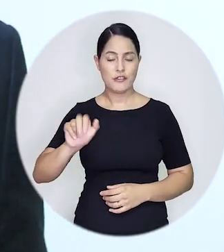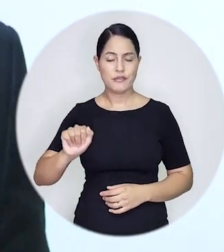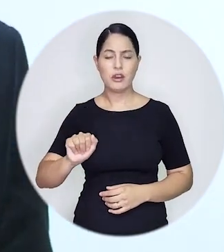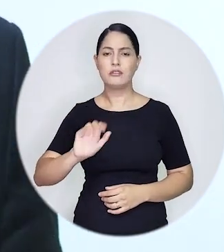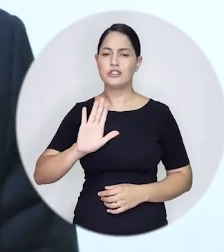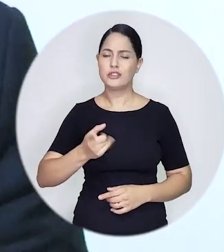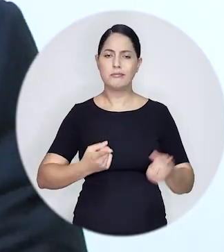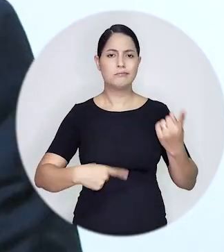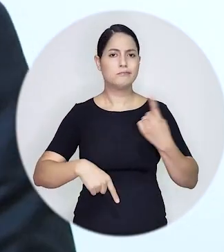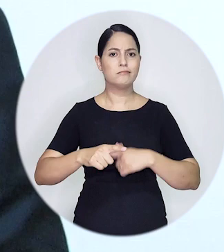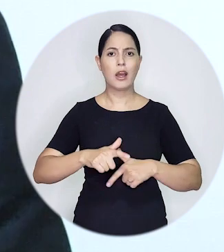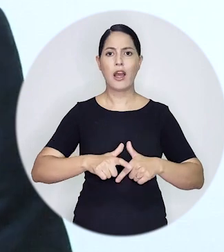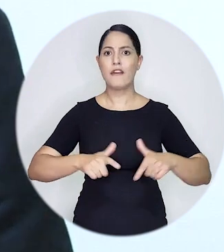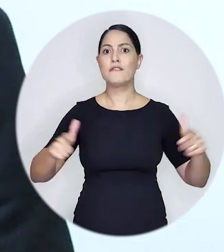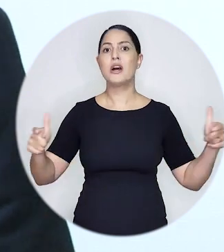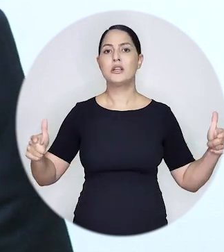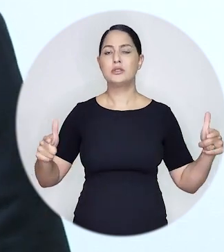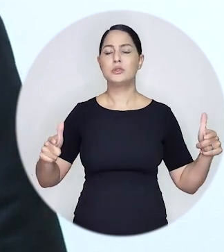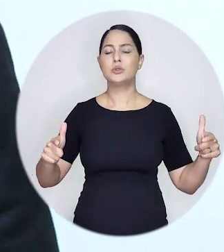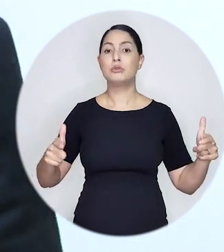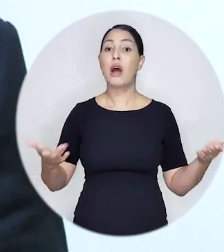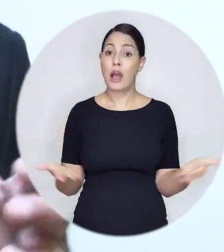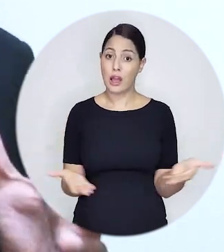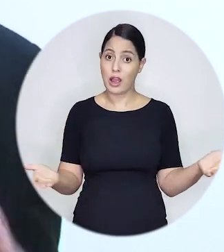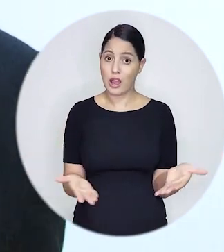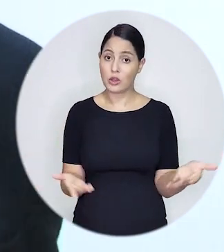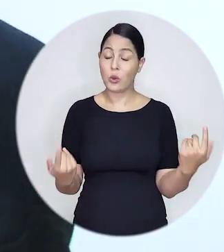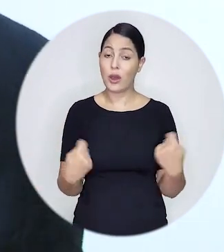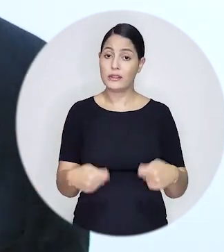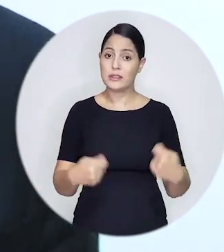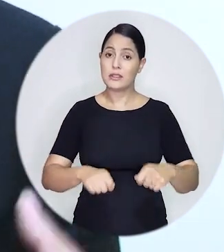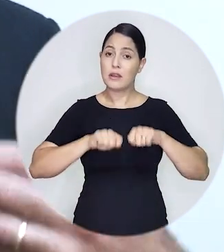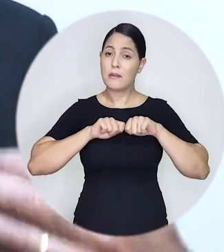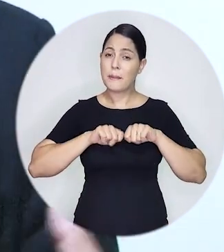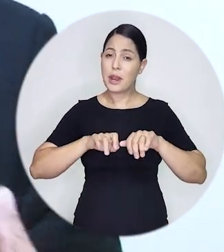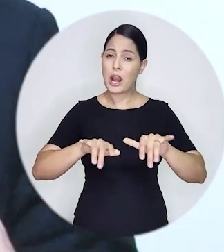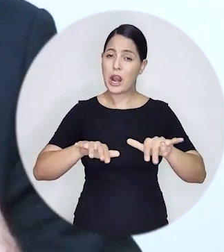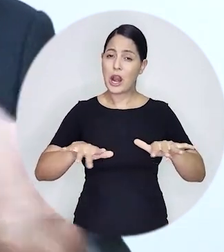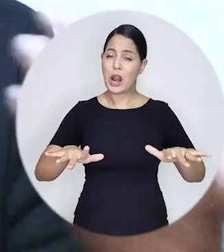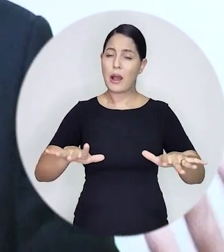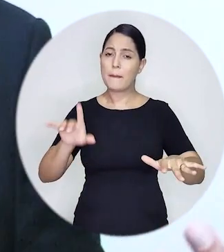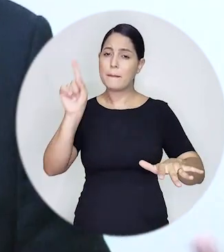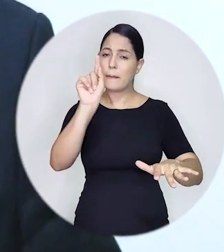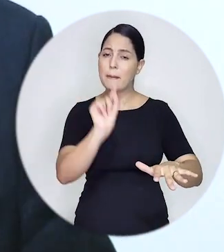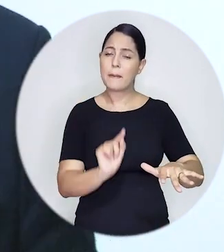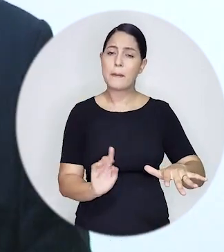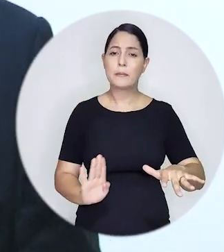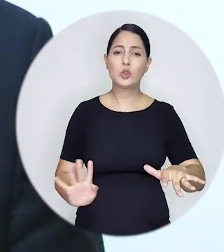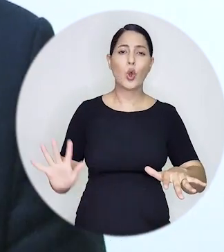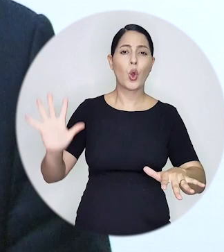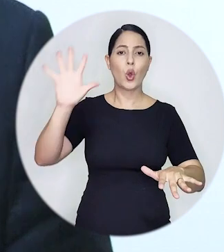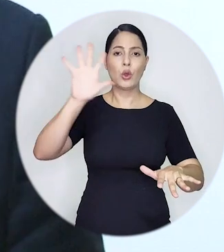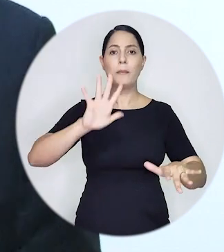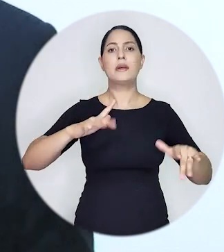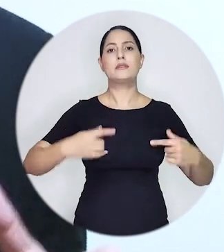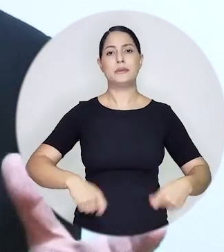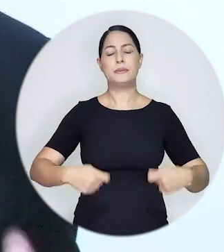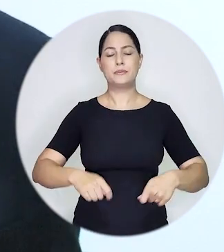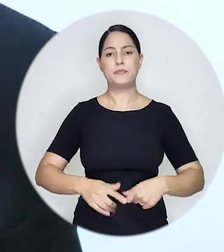social que já é implementado em vários estados da federação, precisa ser agora espraiado para todas as